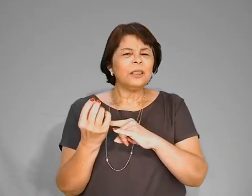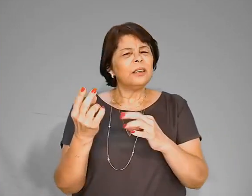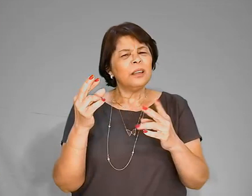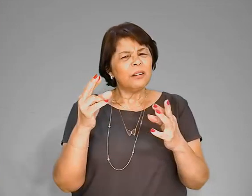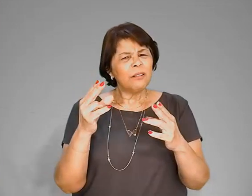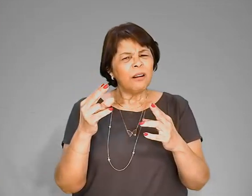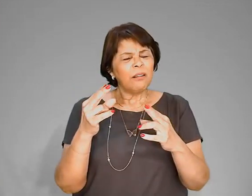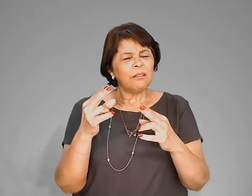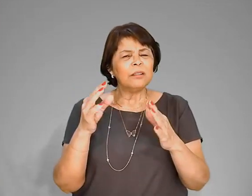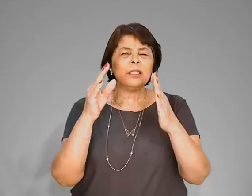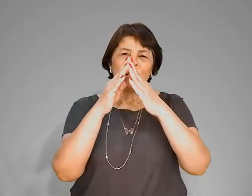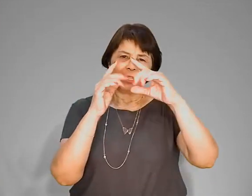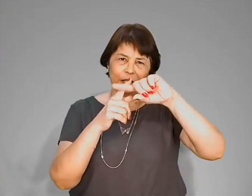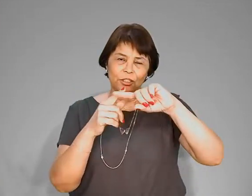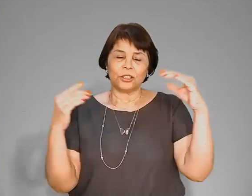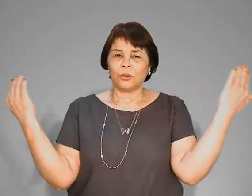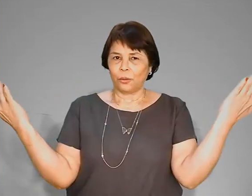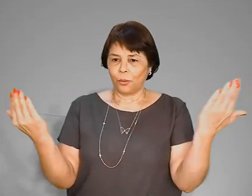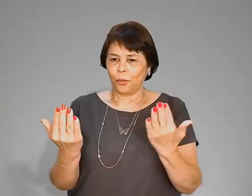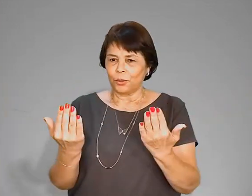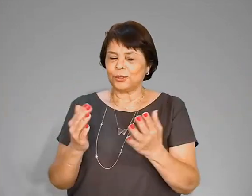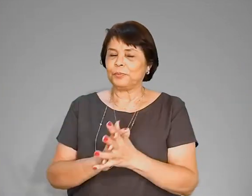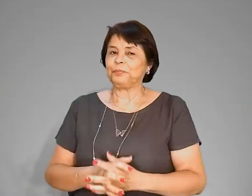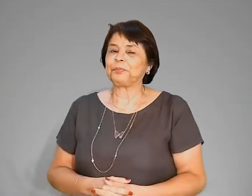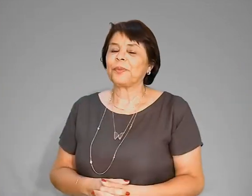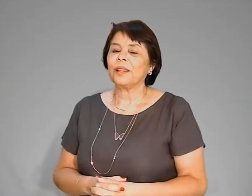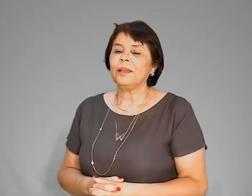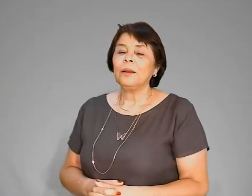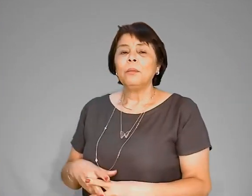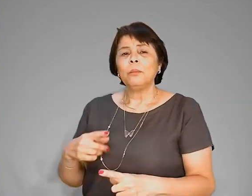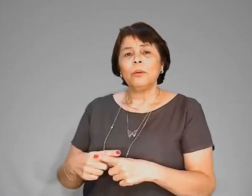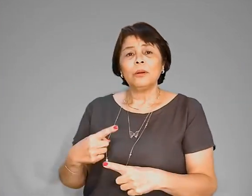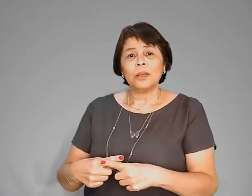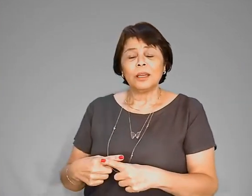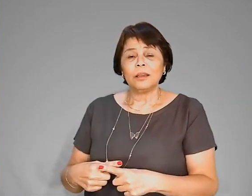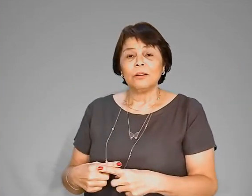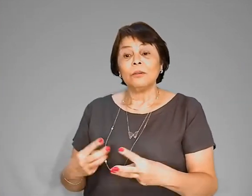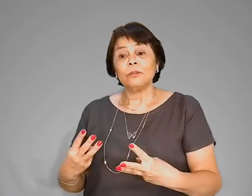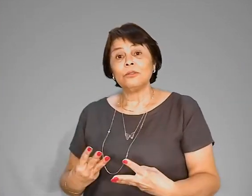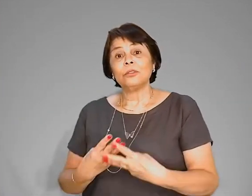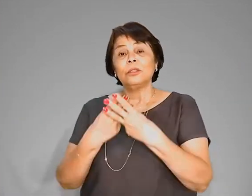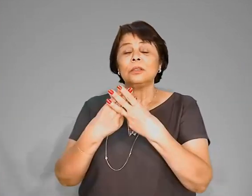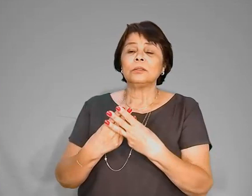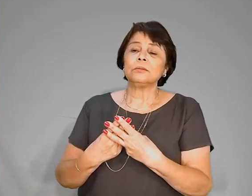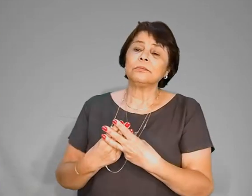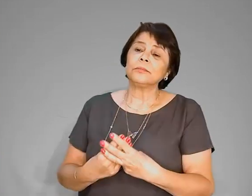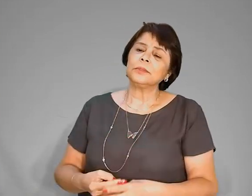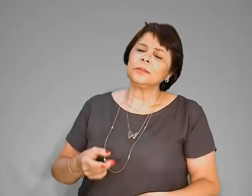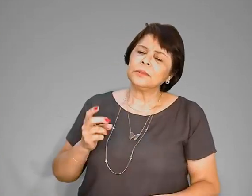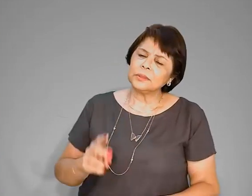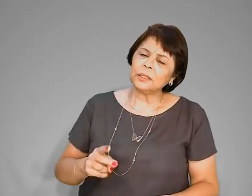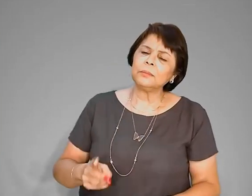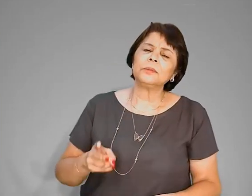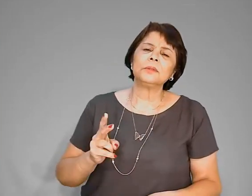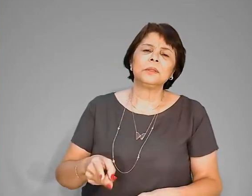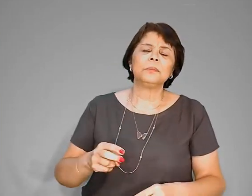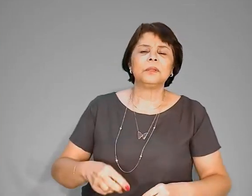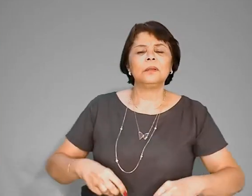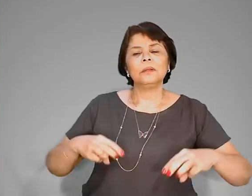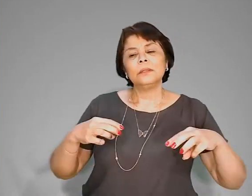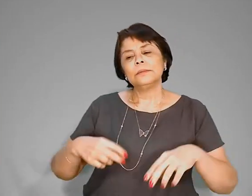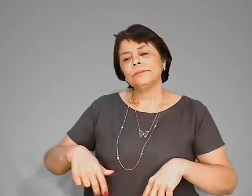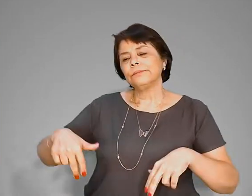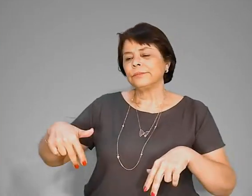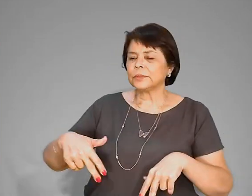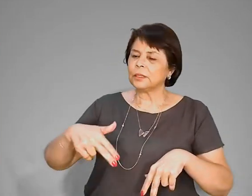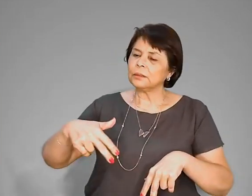provisória, bem precária. Eles eram peregrinos. Eles andaram durante 40 anos como peregrinos